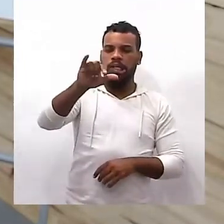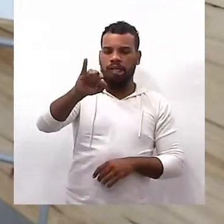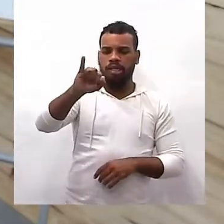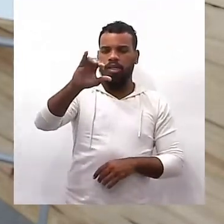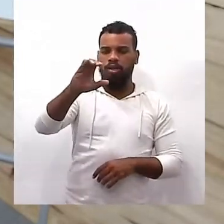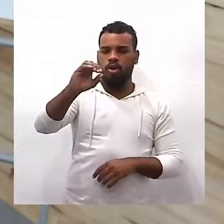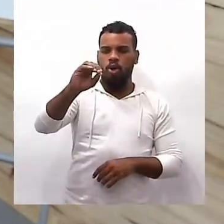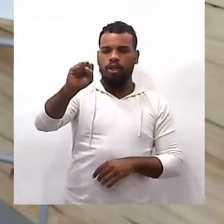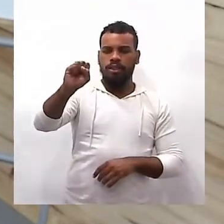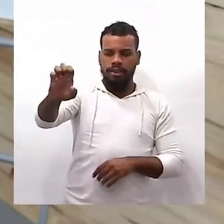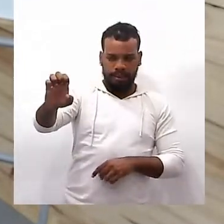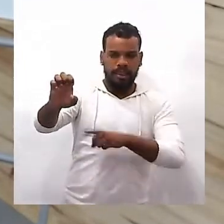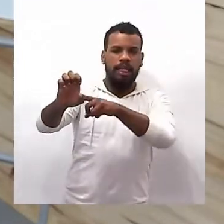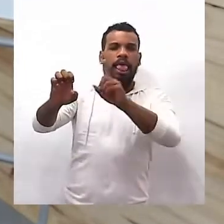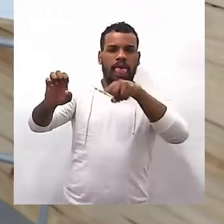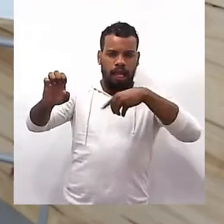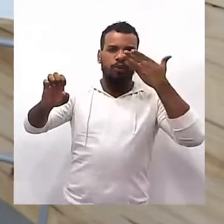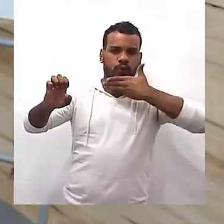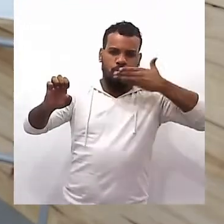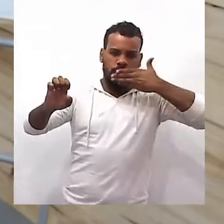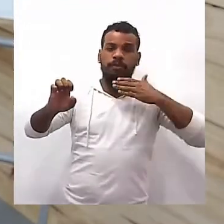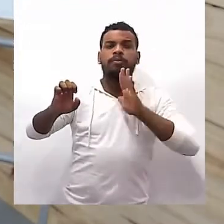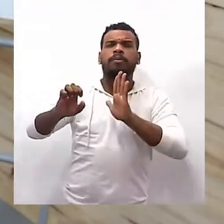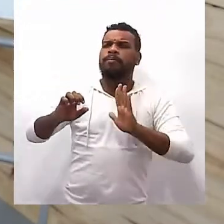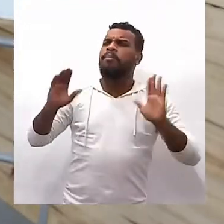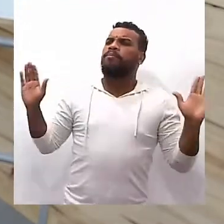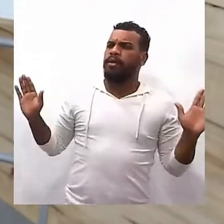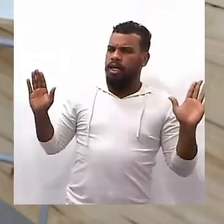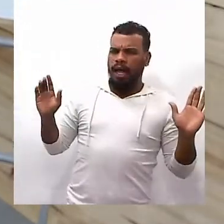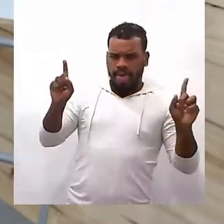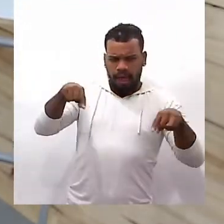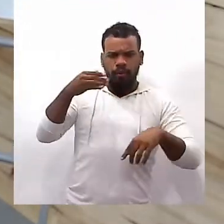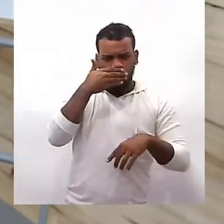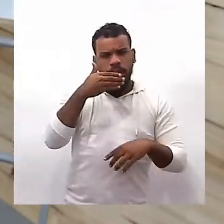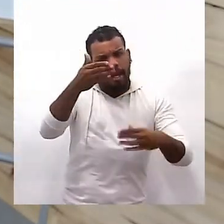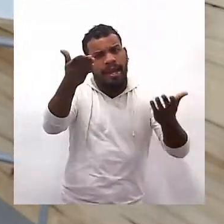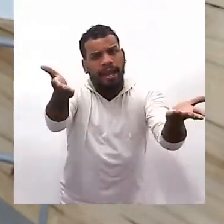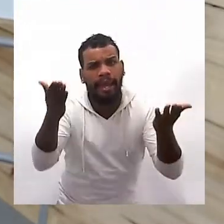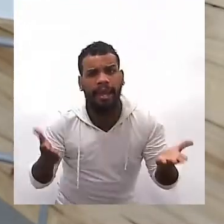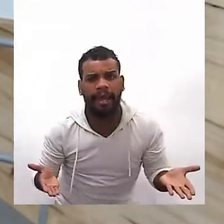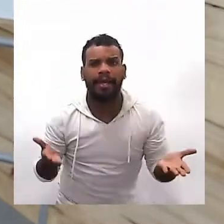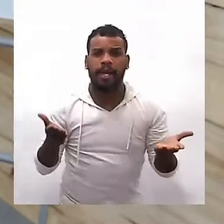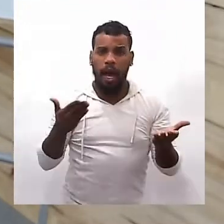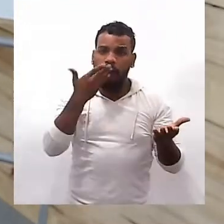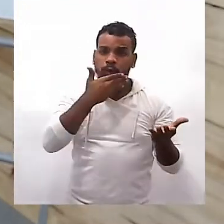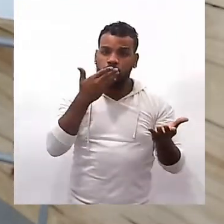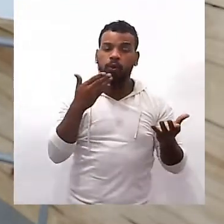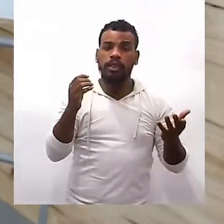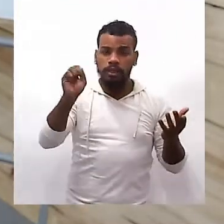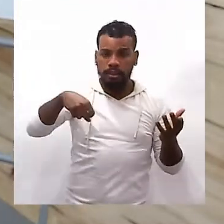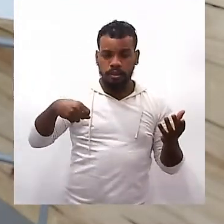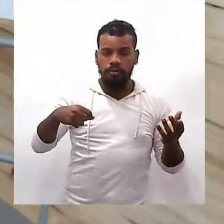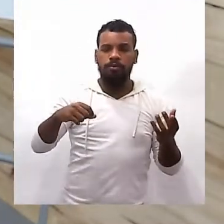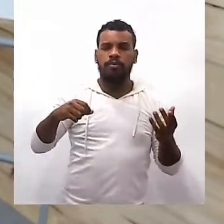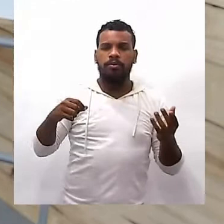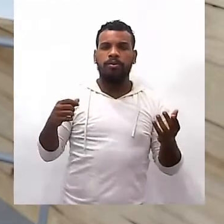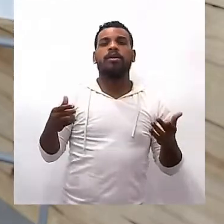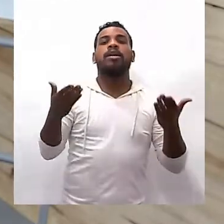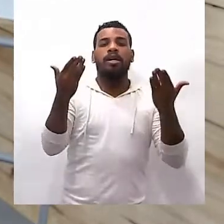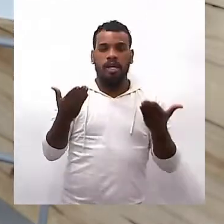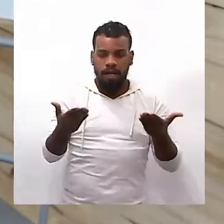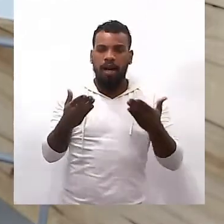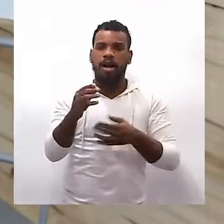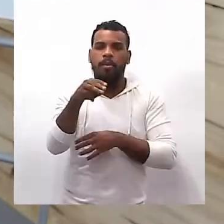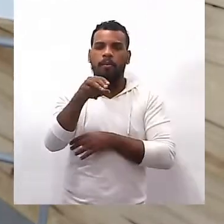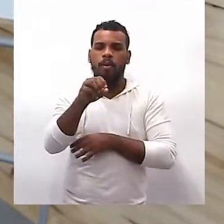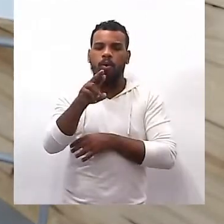da glicose, tá? Aí você vai dizer assim, mas a glicose é um açúcar? É, menino, a glicose é um açúcar. A glicose é um